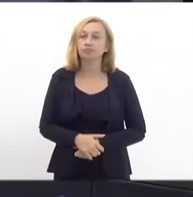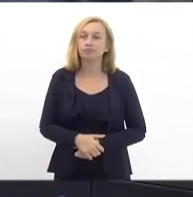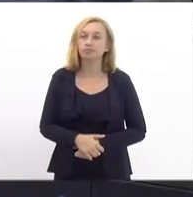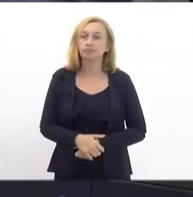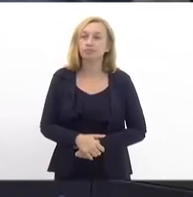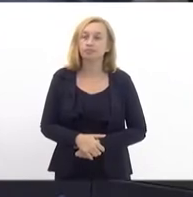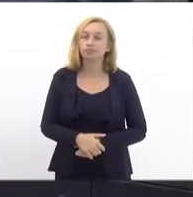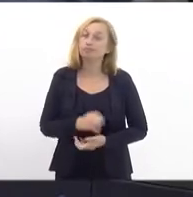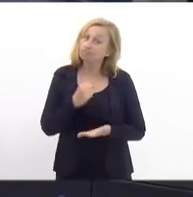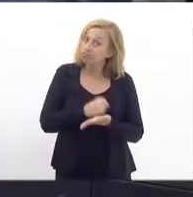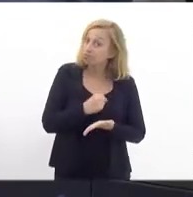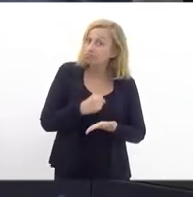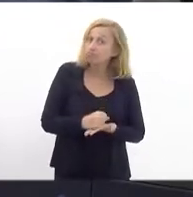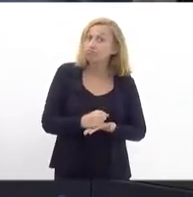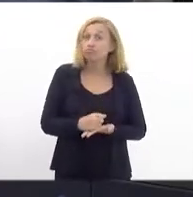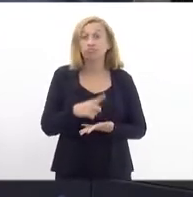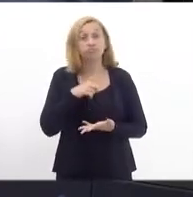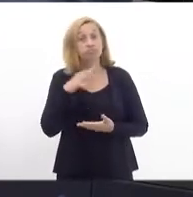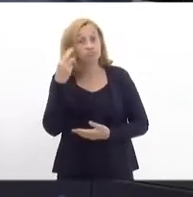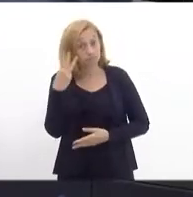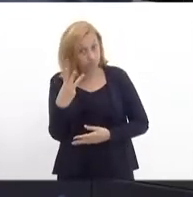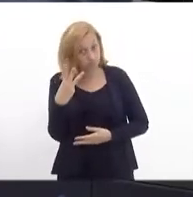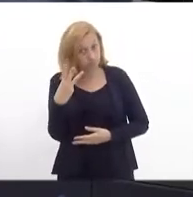E um contrato tem três